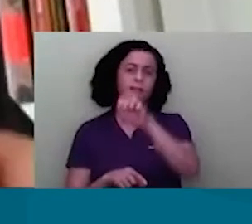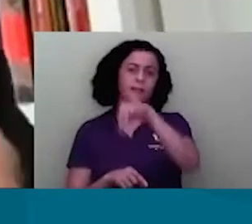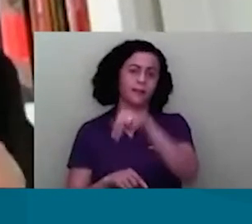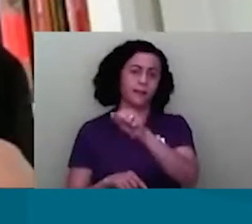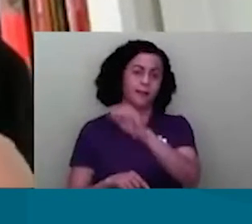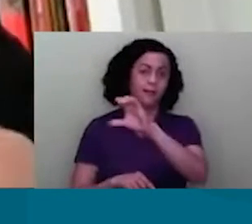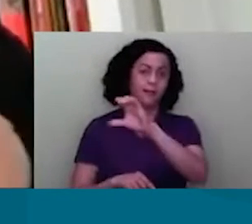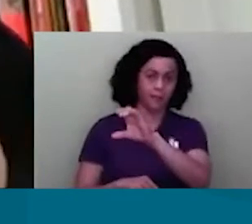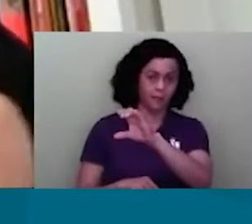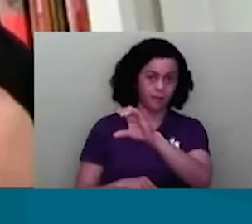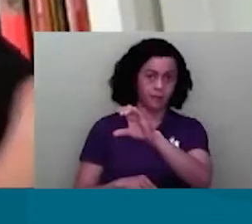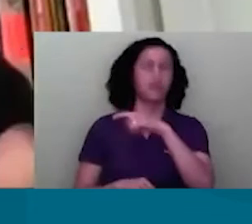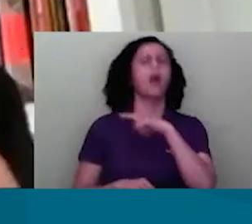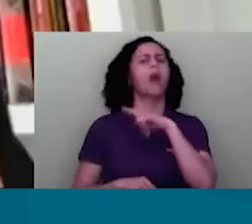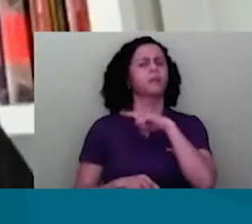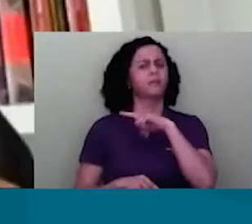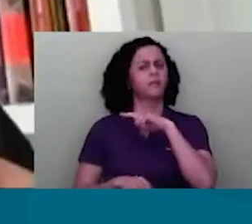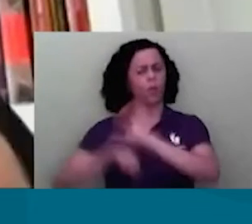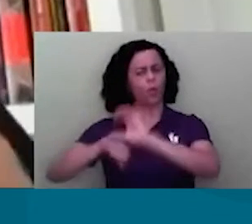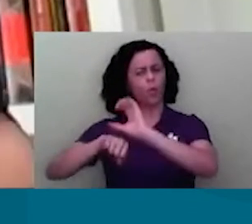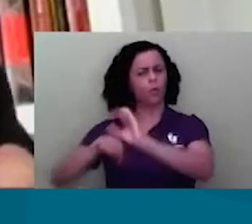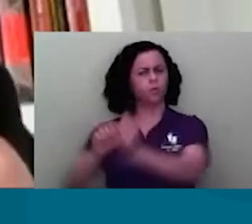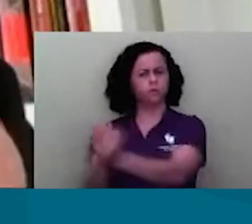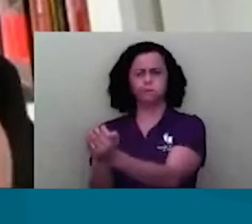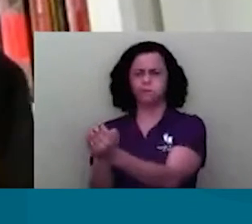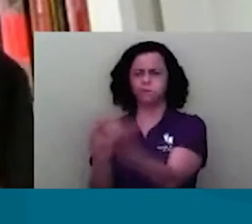uma série de cursos e palestras